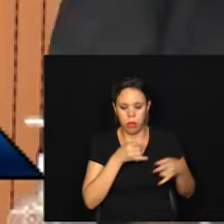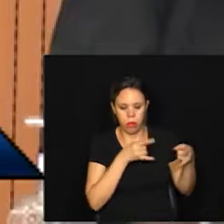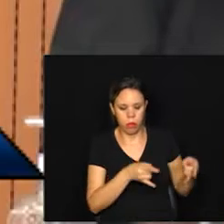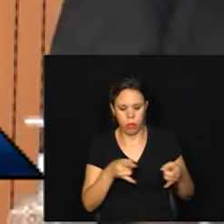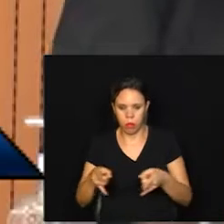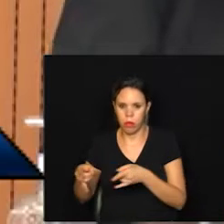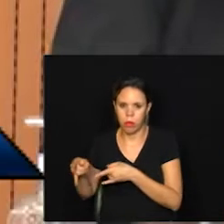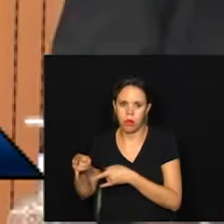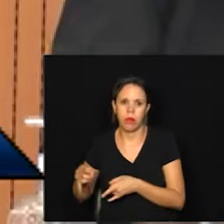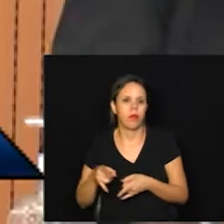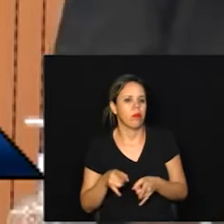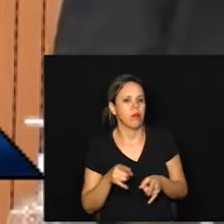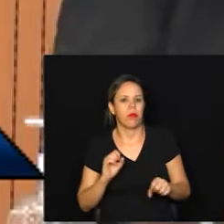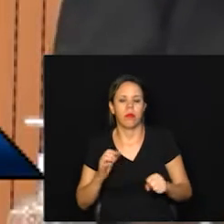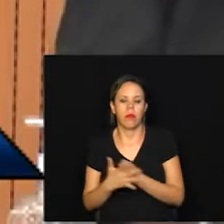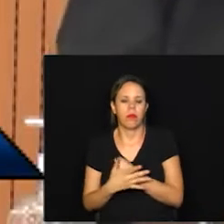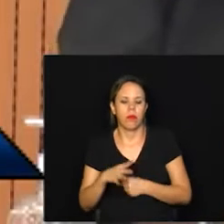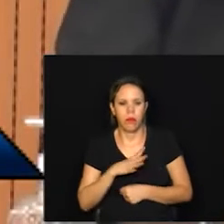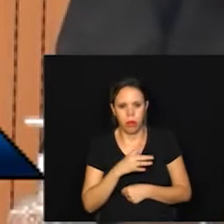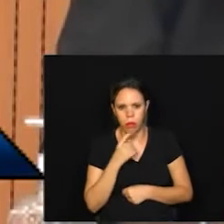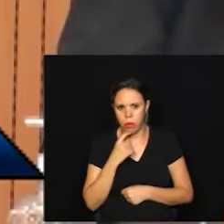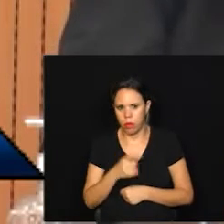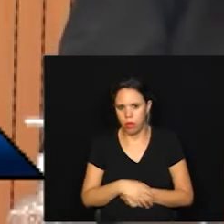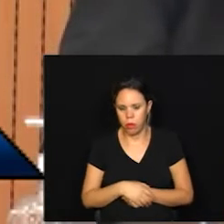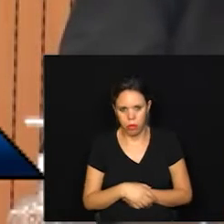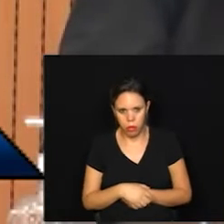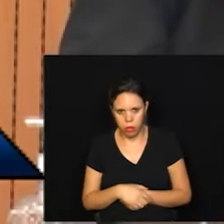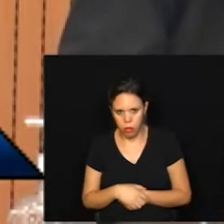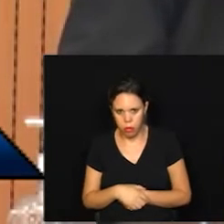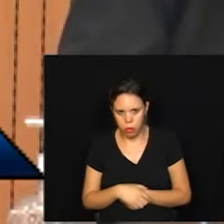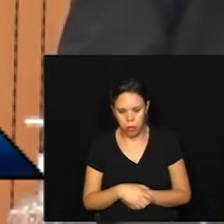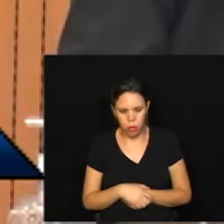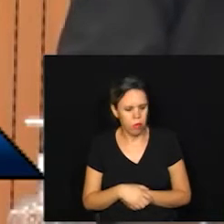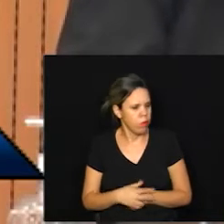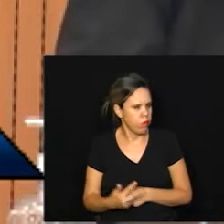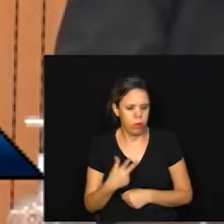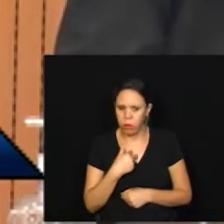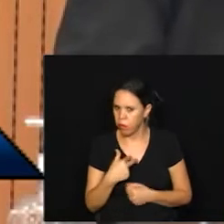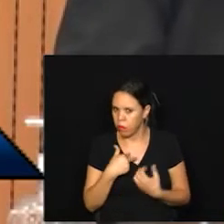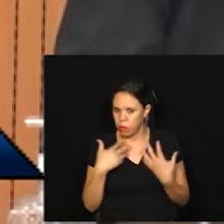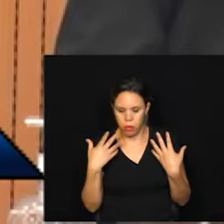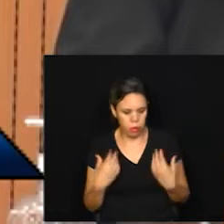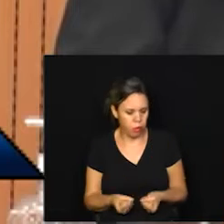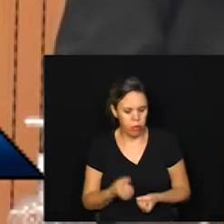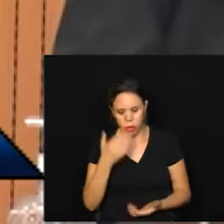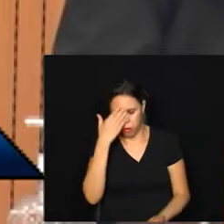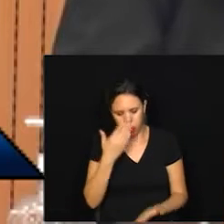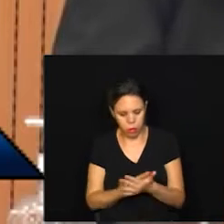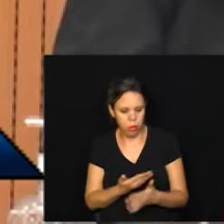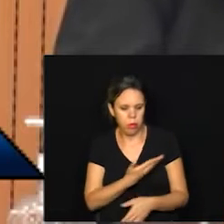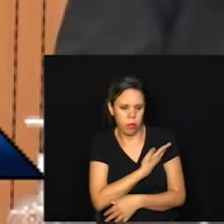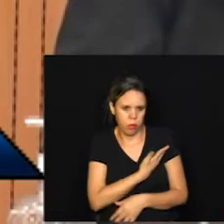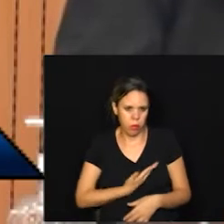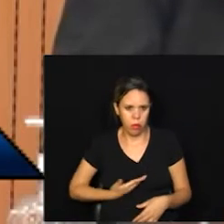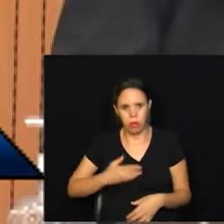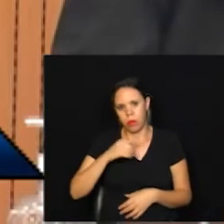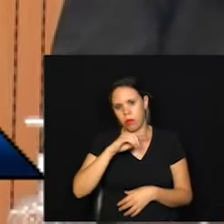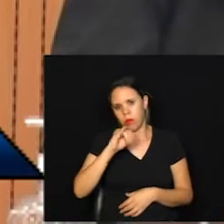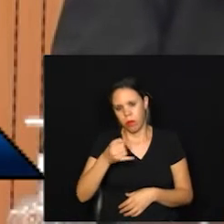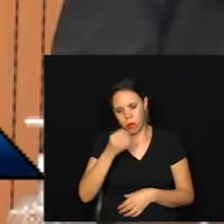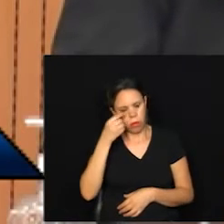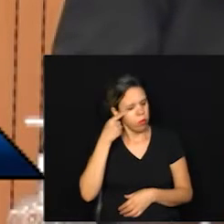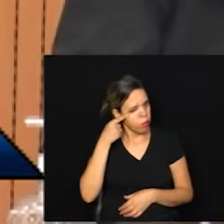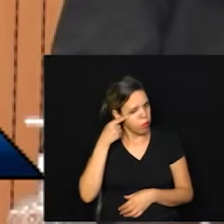leitos de Covid aqui para a cidade de Campinas. É inadmissível que o governador João Dória